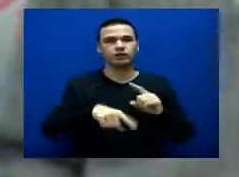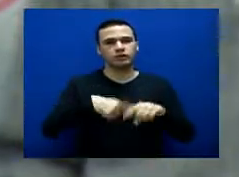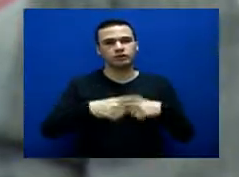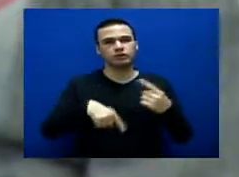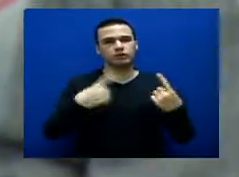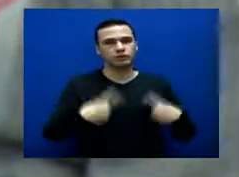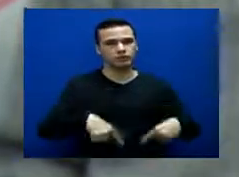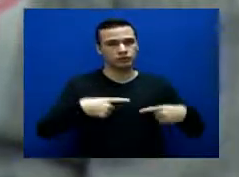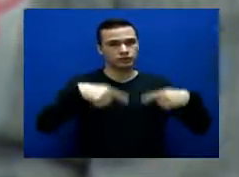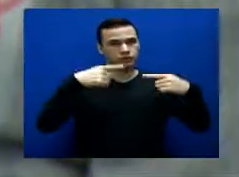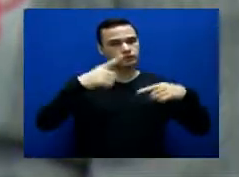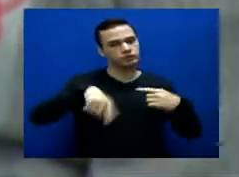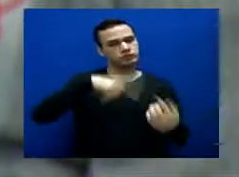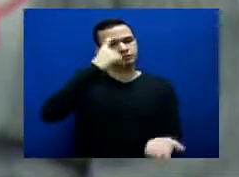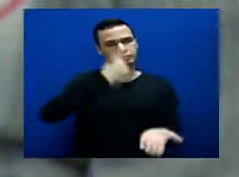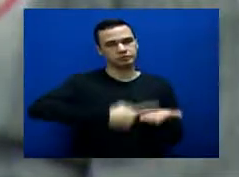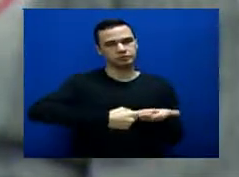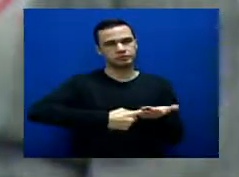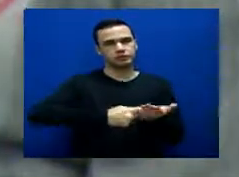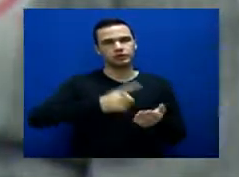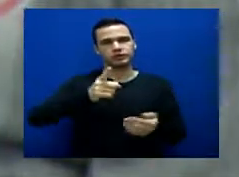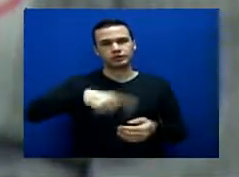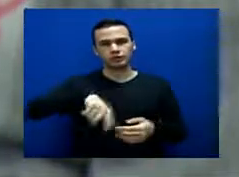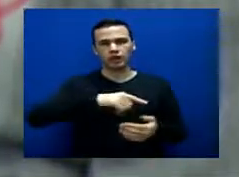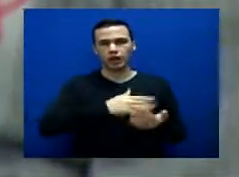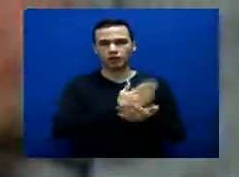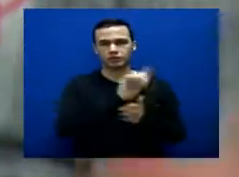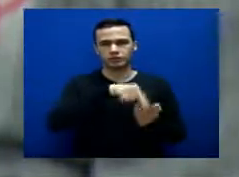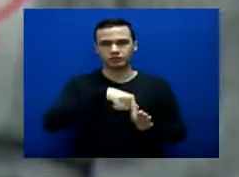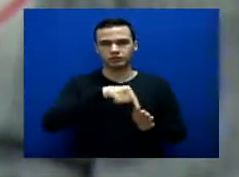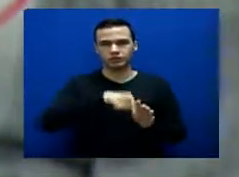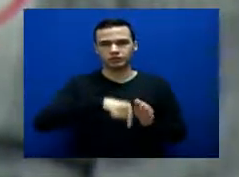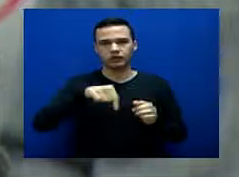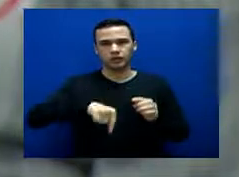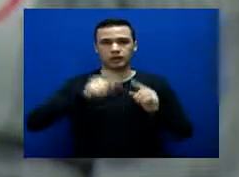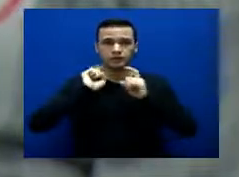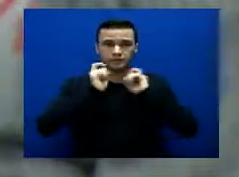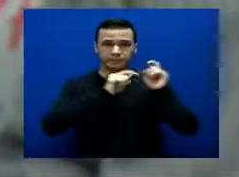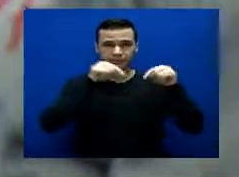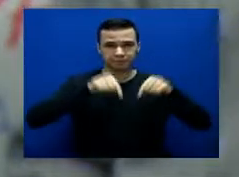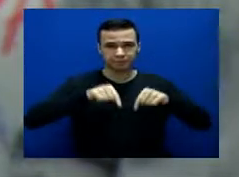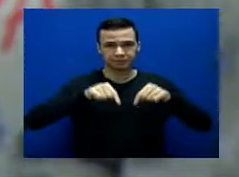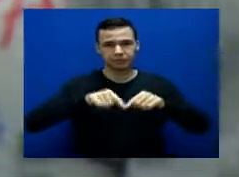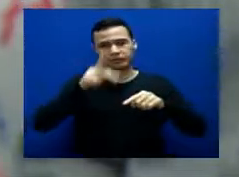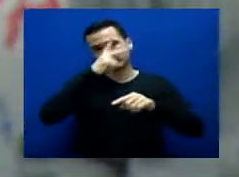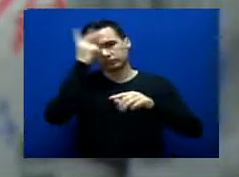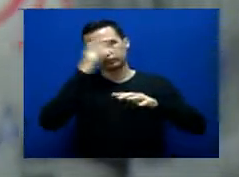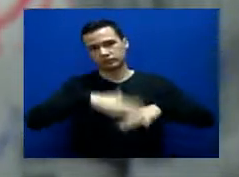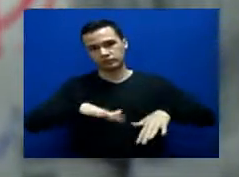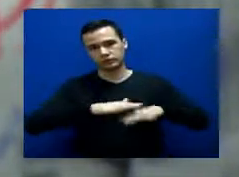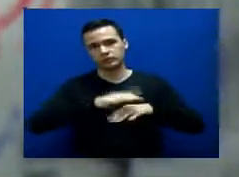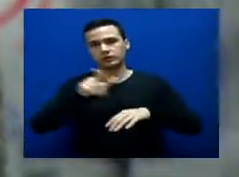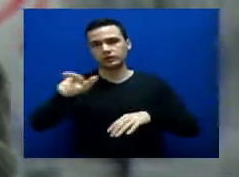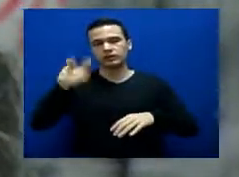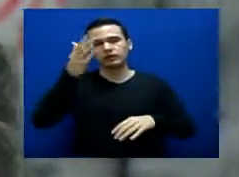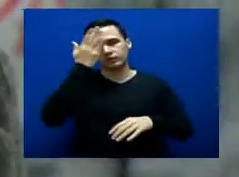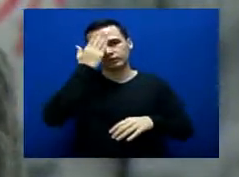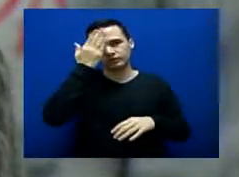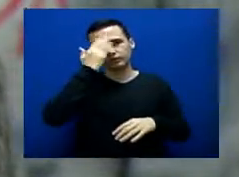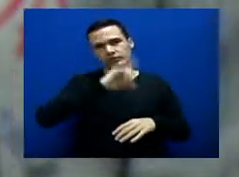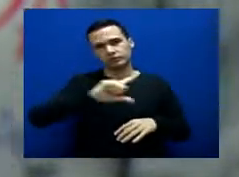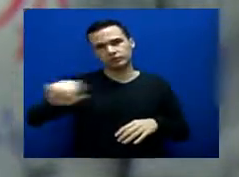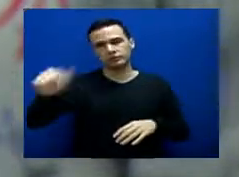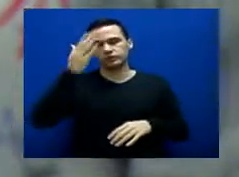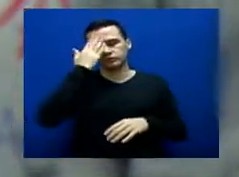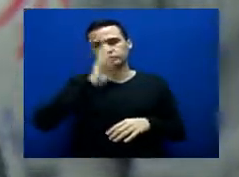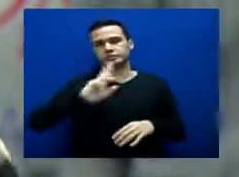uma discussão e um acordo, para que seja aprovado o parecer nessa sessão, e que a população tenha, saia daqui com uma